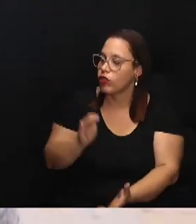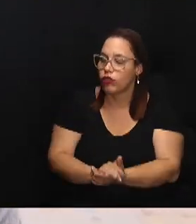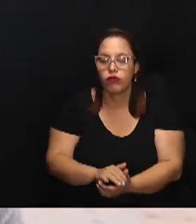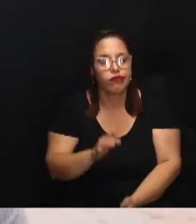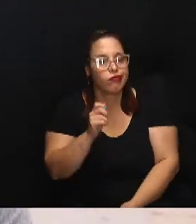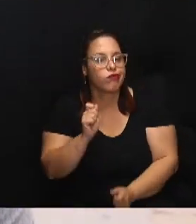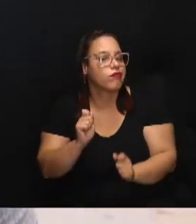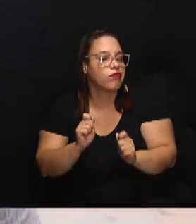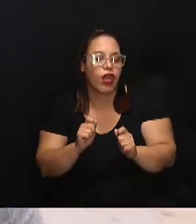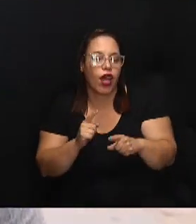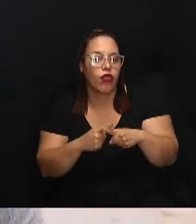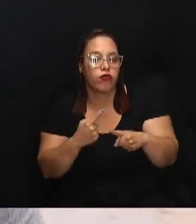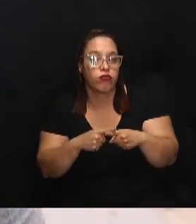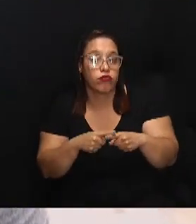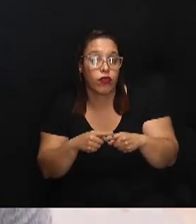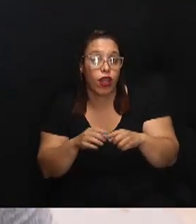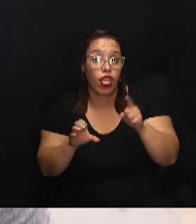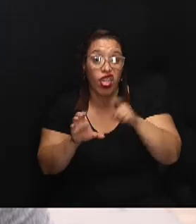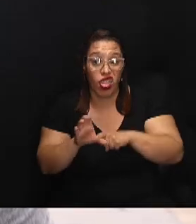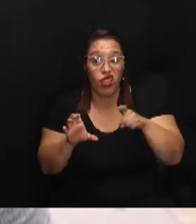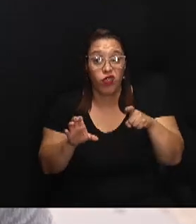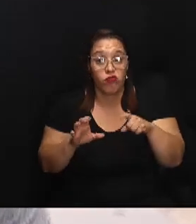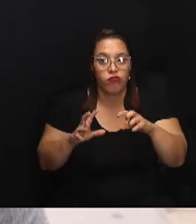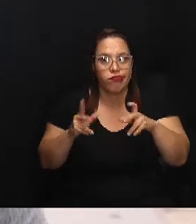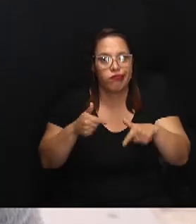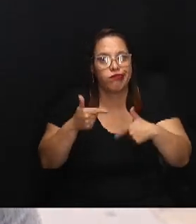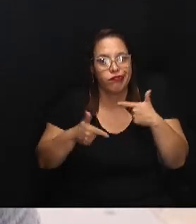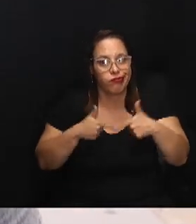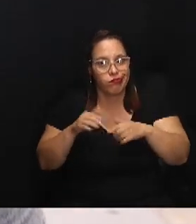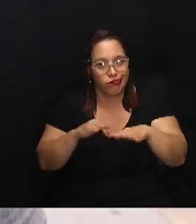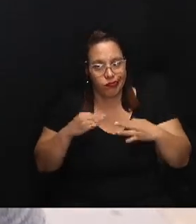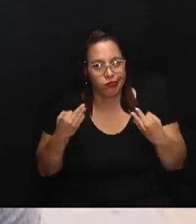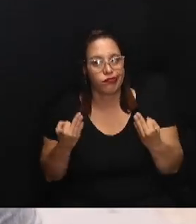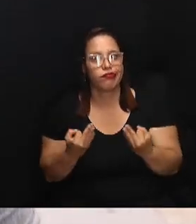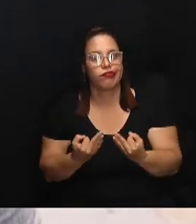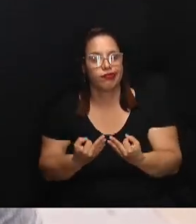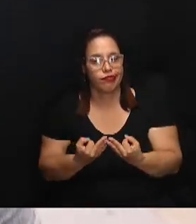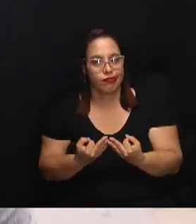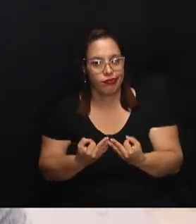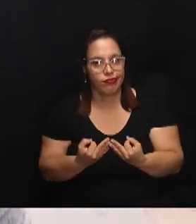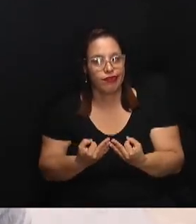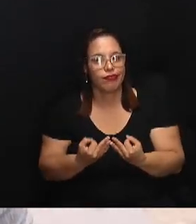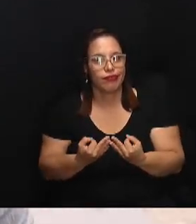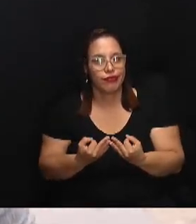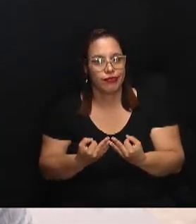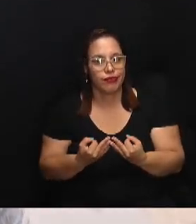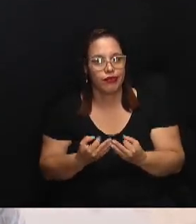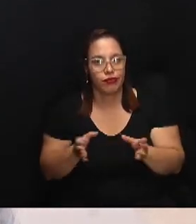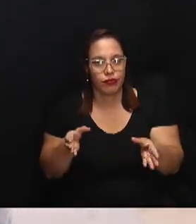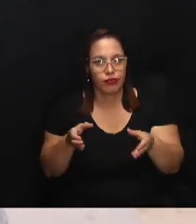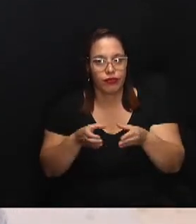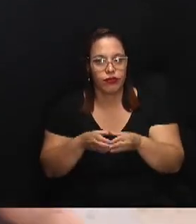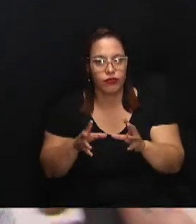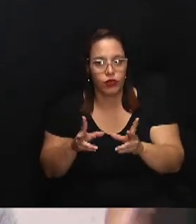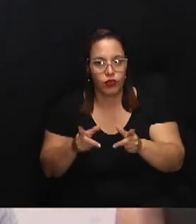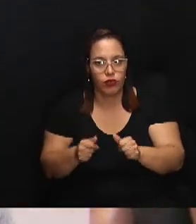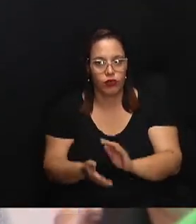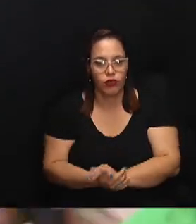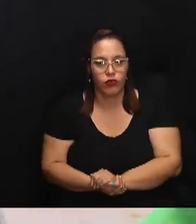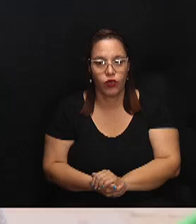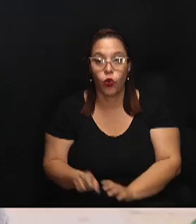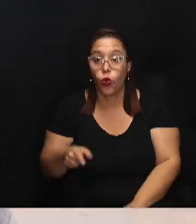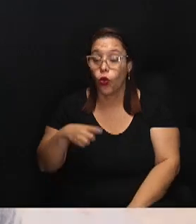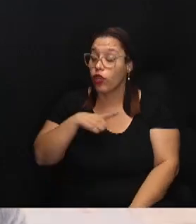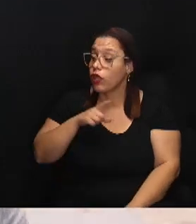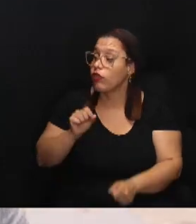Porque a saúde mental depende de tudo, né? Trabalho, família, engloba todas as coisas. E o que você